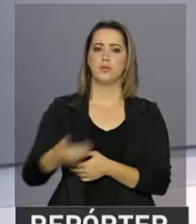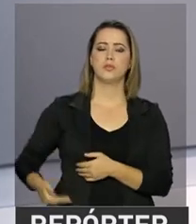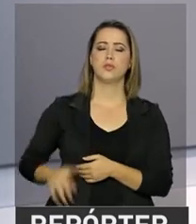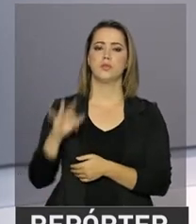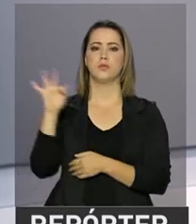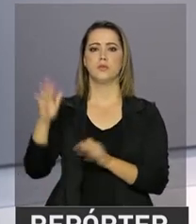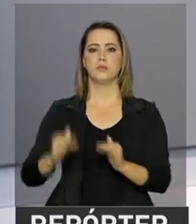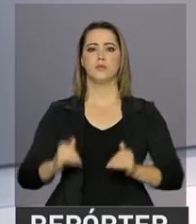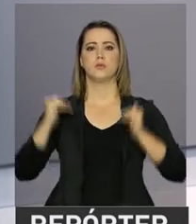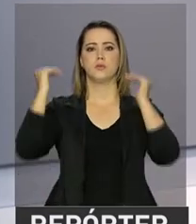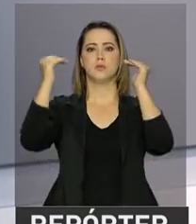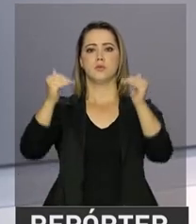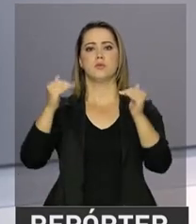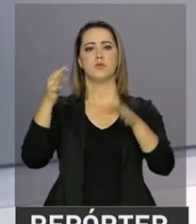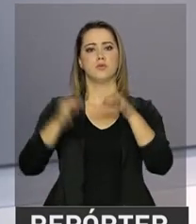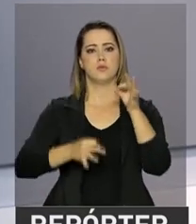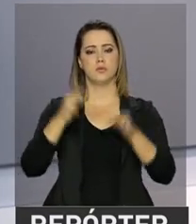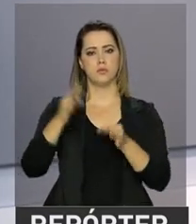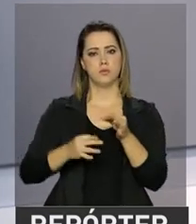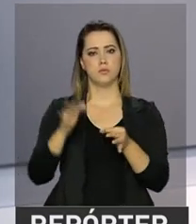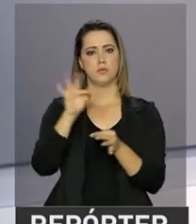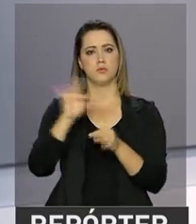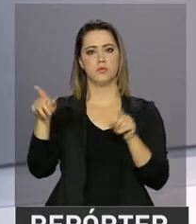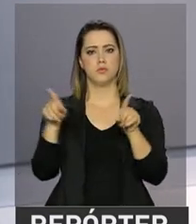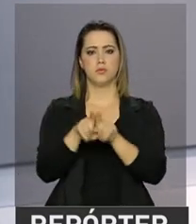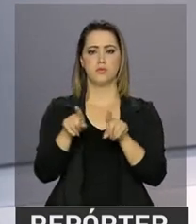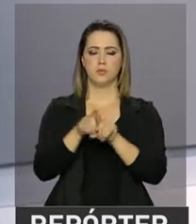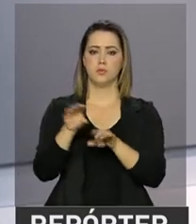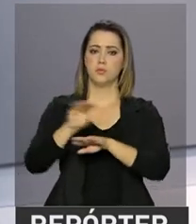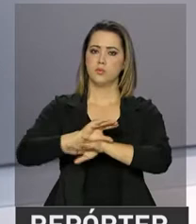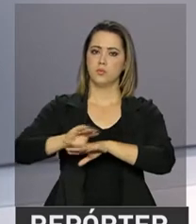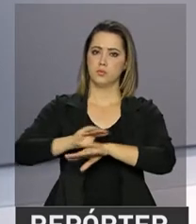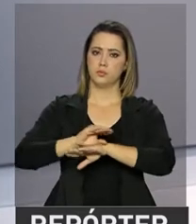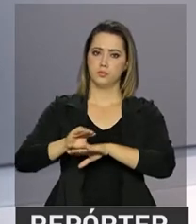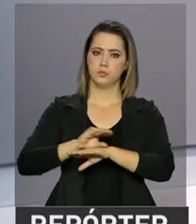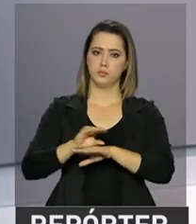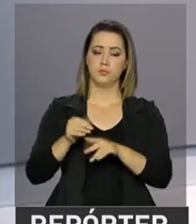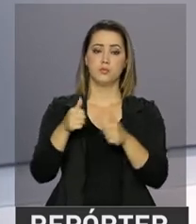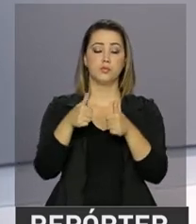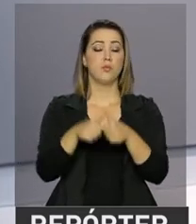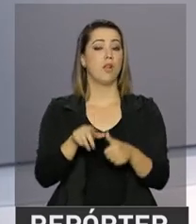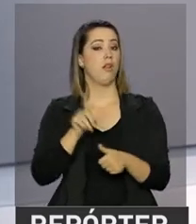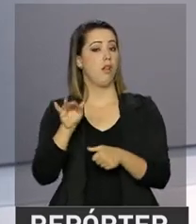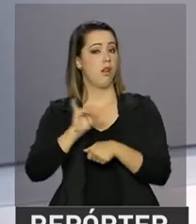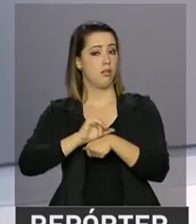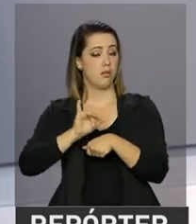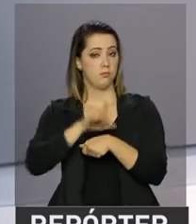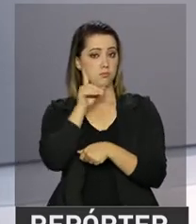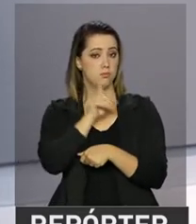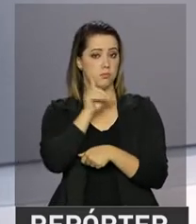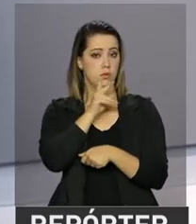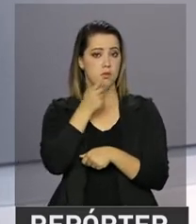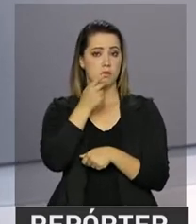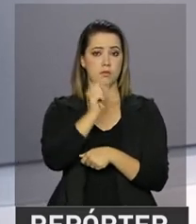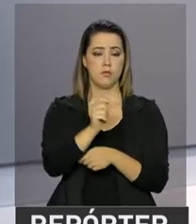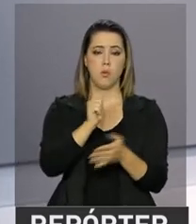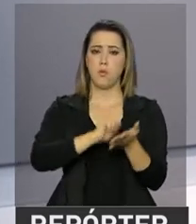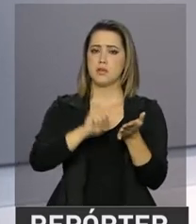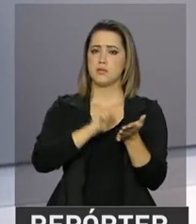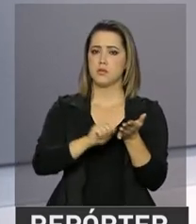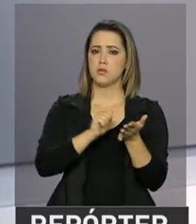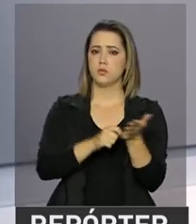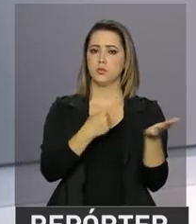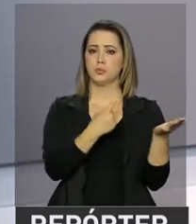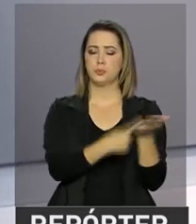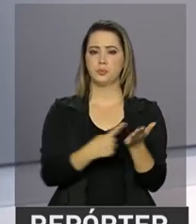e aos 13 supremo tribunal federal e também falou sobre a constituição ainda em washington torquato jardim assinou um acordo